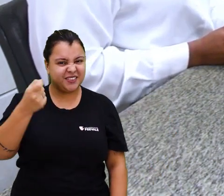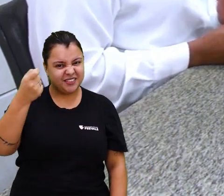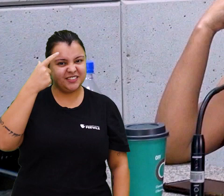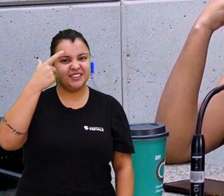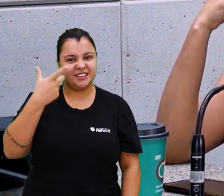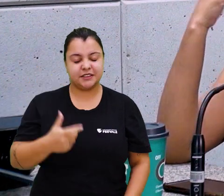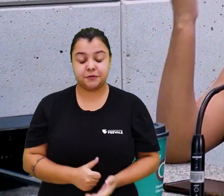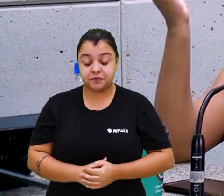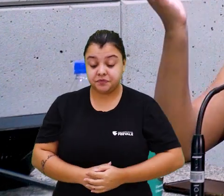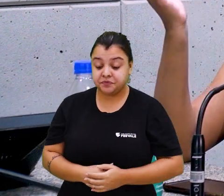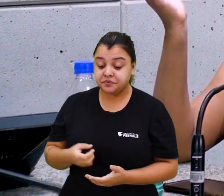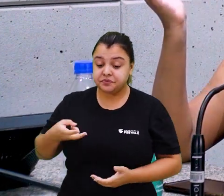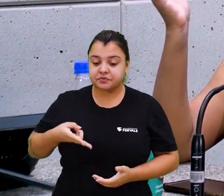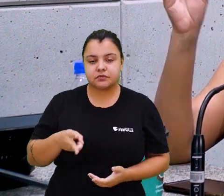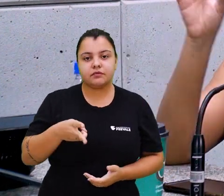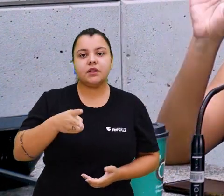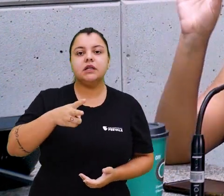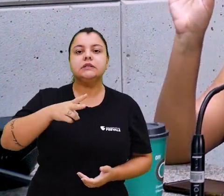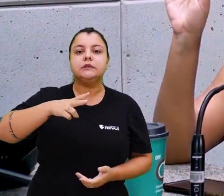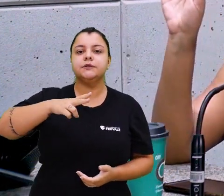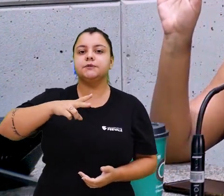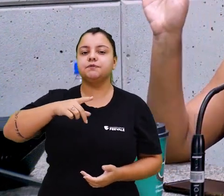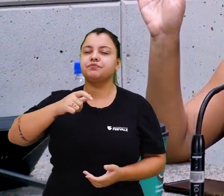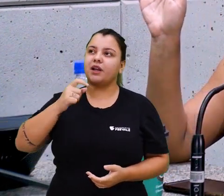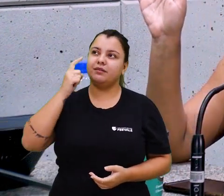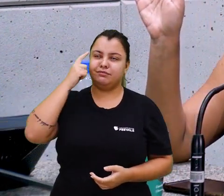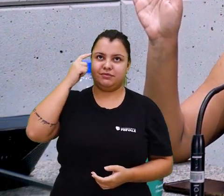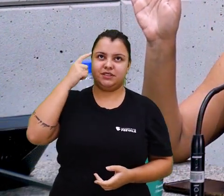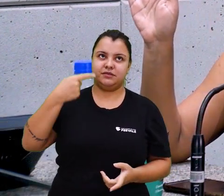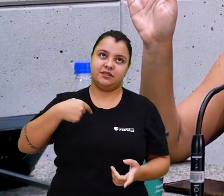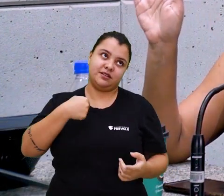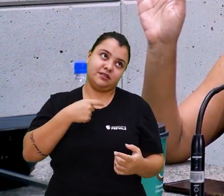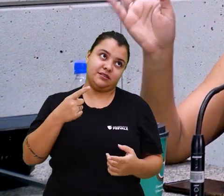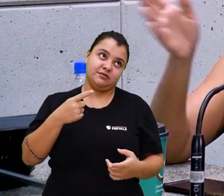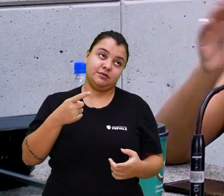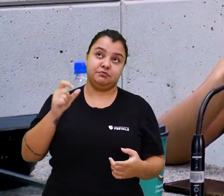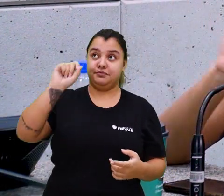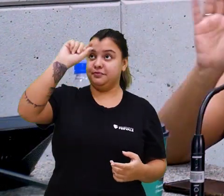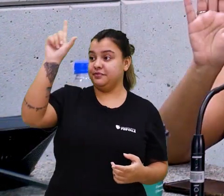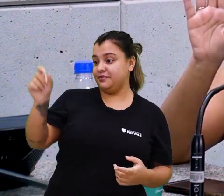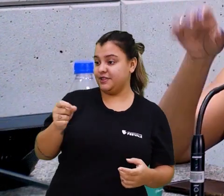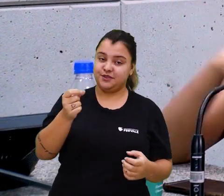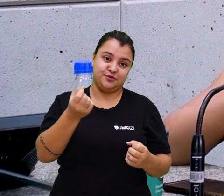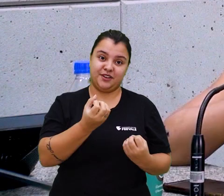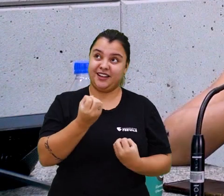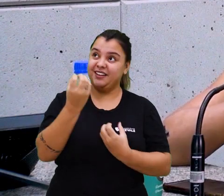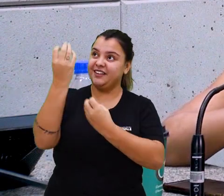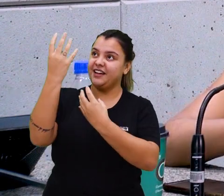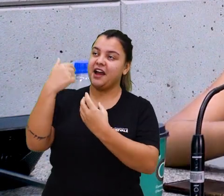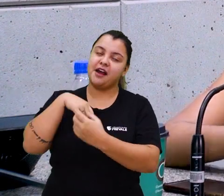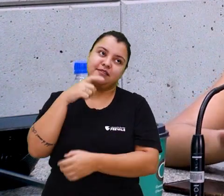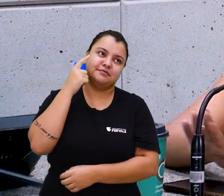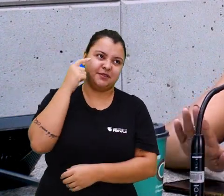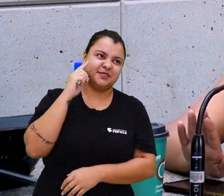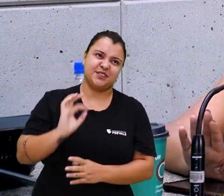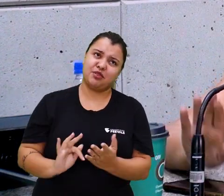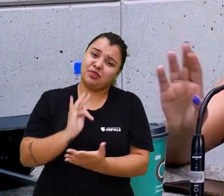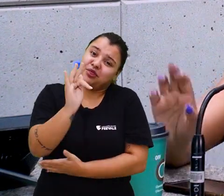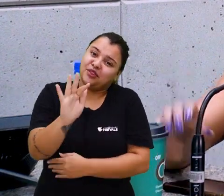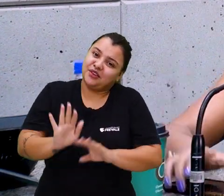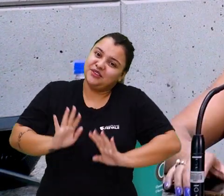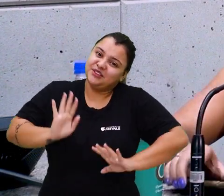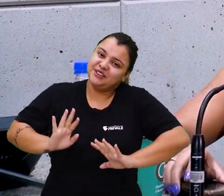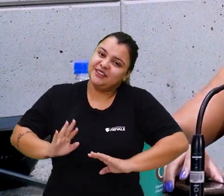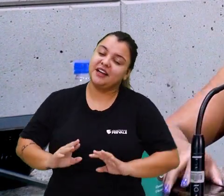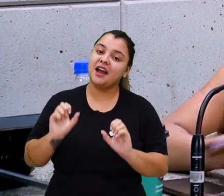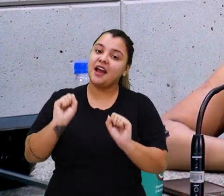né e eu sempre tive os eu eu achava que eu ia ser astronauta Sempre achei ainda acho que eu vou fazer um Eu